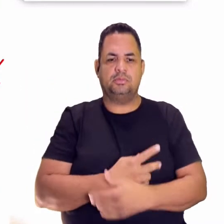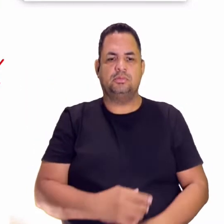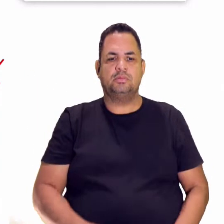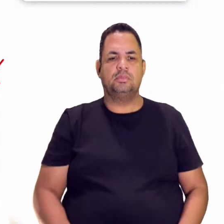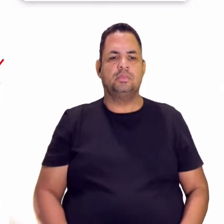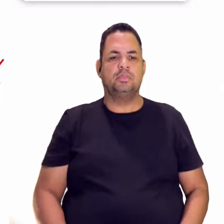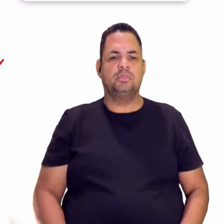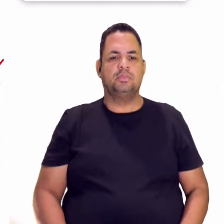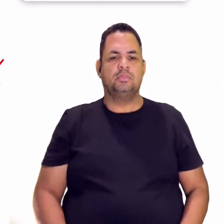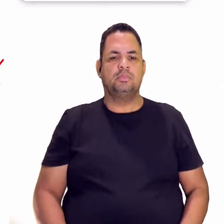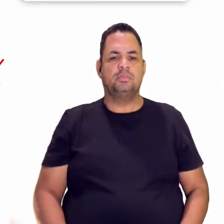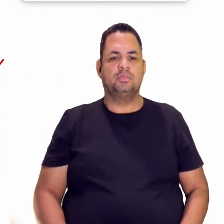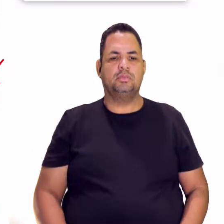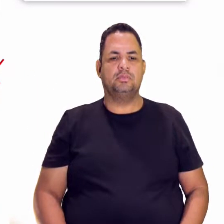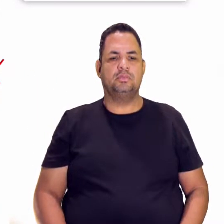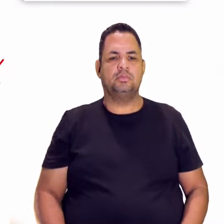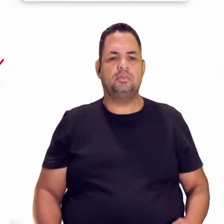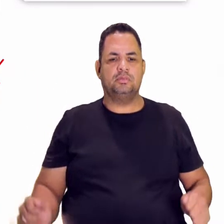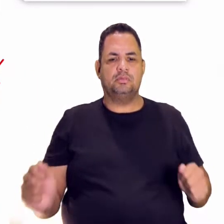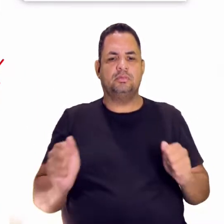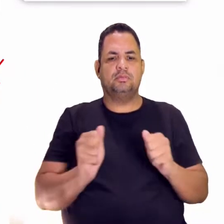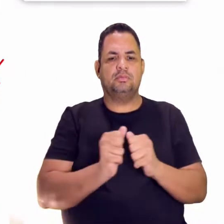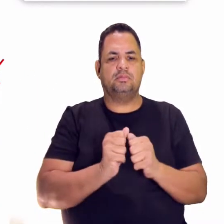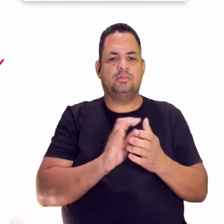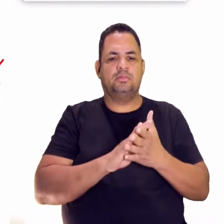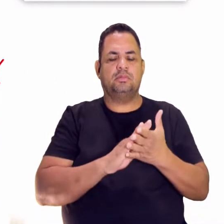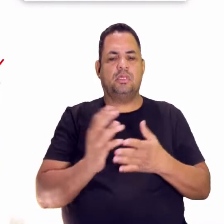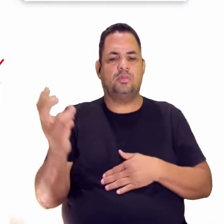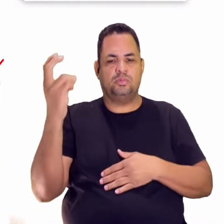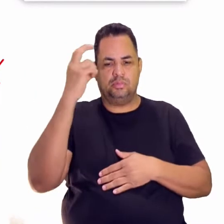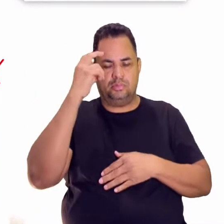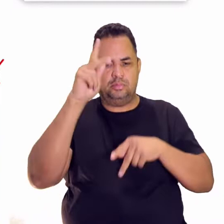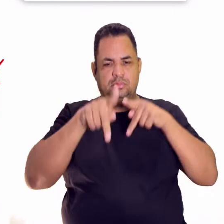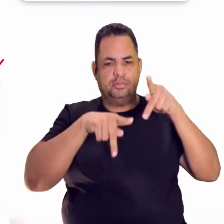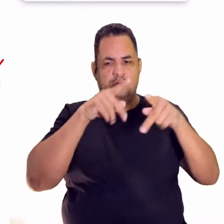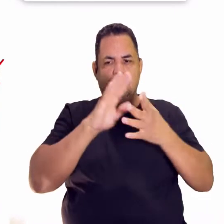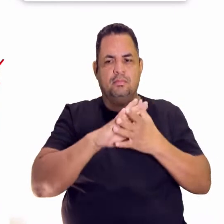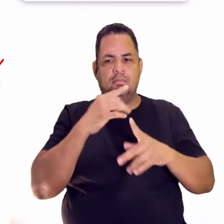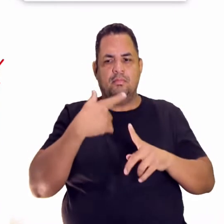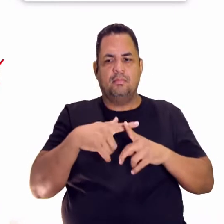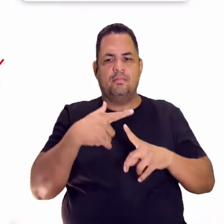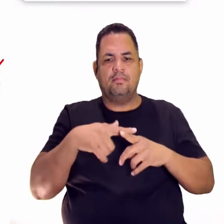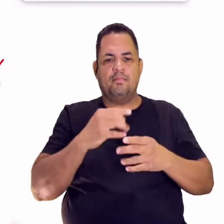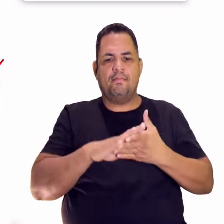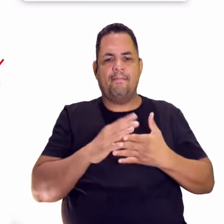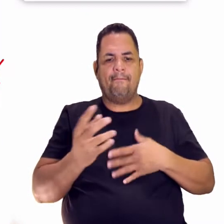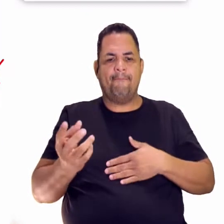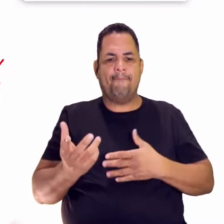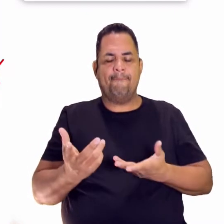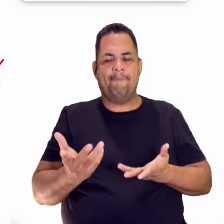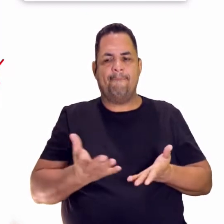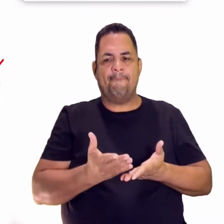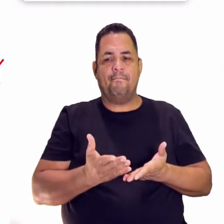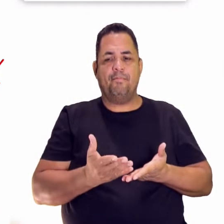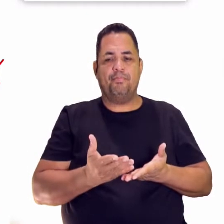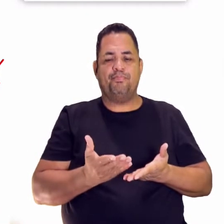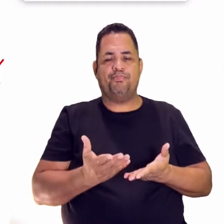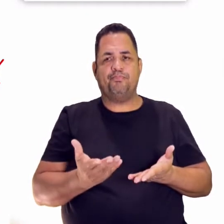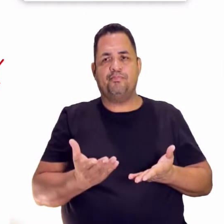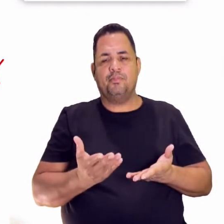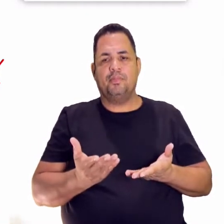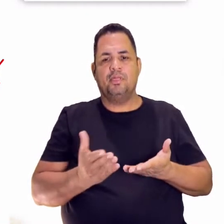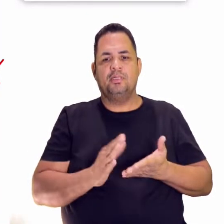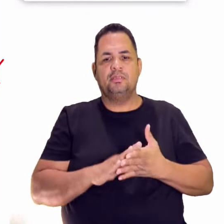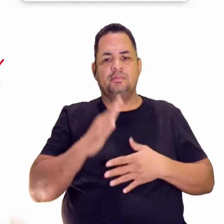E depois tem também a aproximação com a cultura popular, né? Porque a cultura popular, ela é assim,